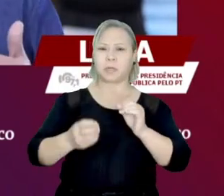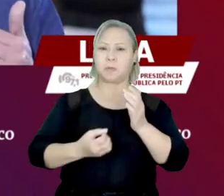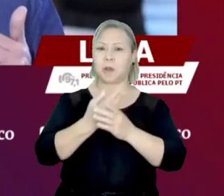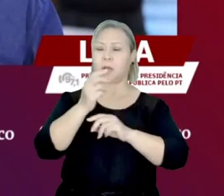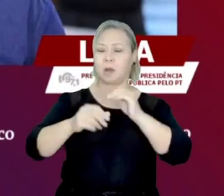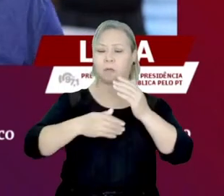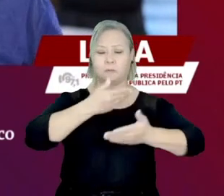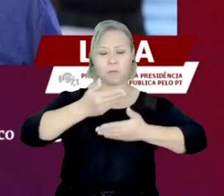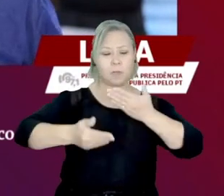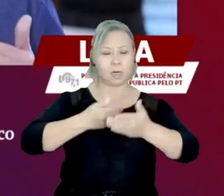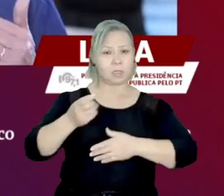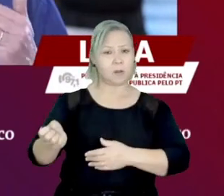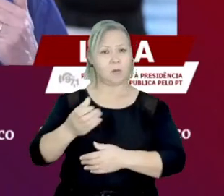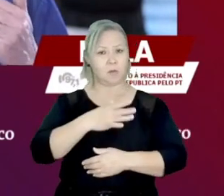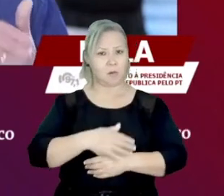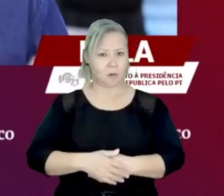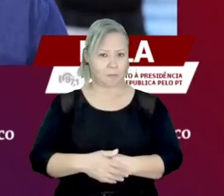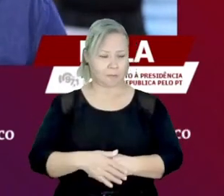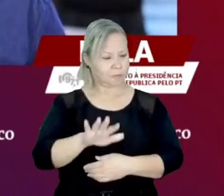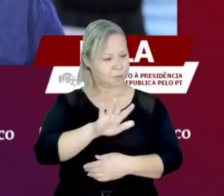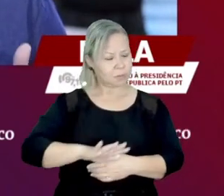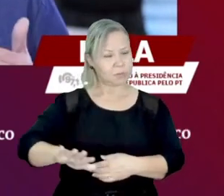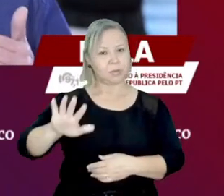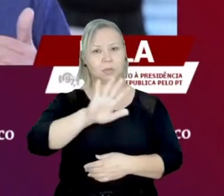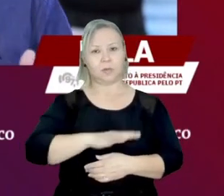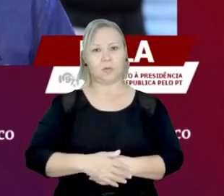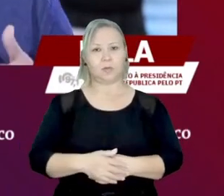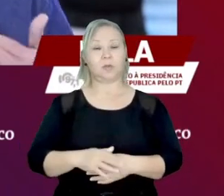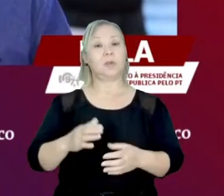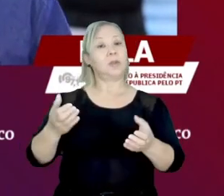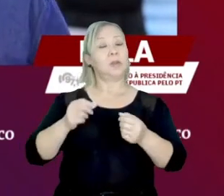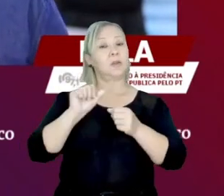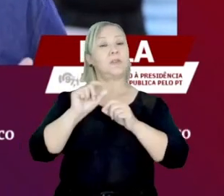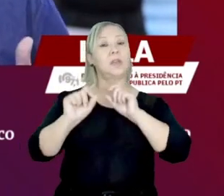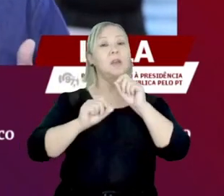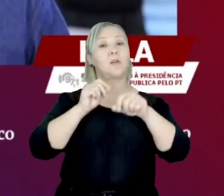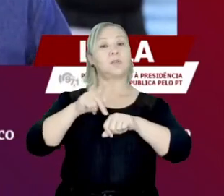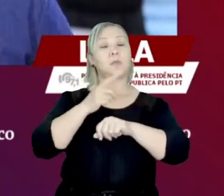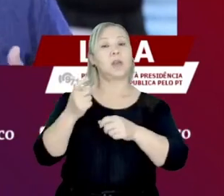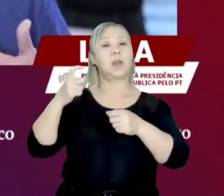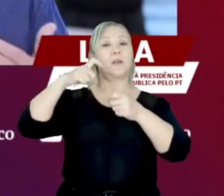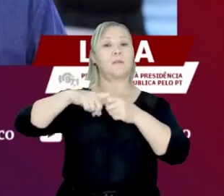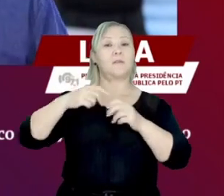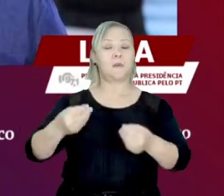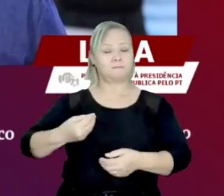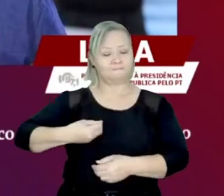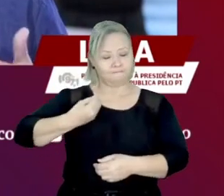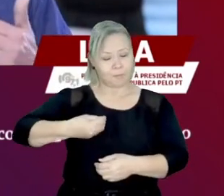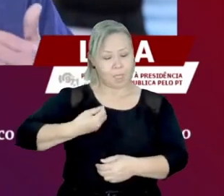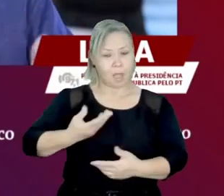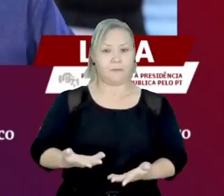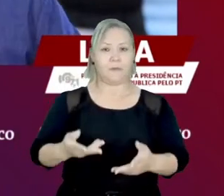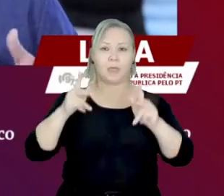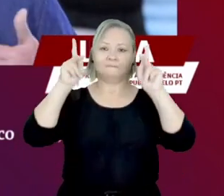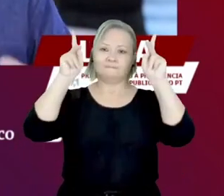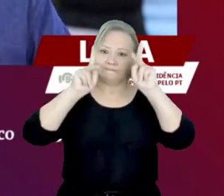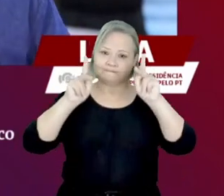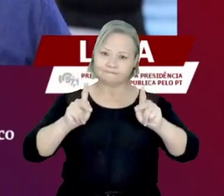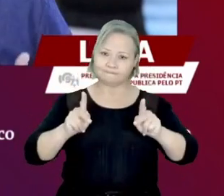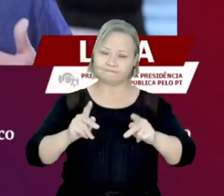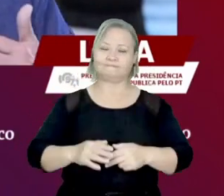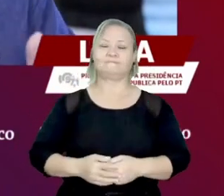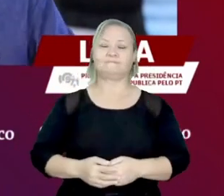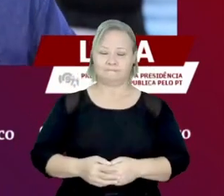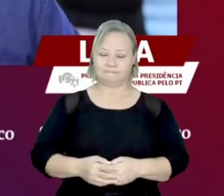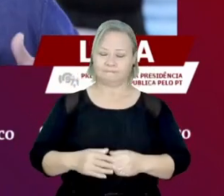esse país cresça, que esse país gere emprego, que esse país distribua renda, que esse país cuide da educação, que esse país faça mais